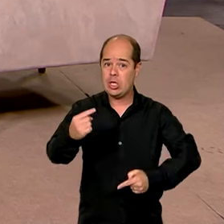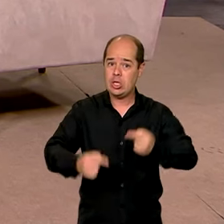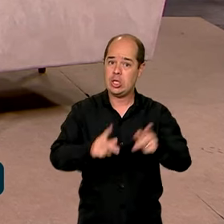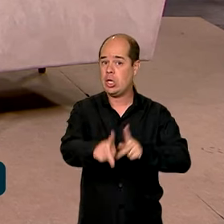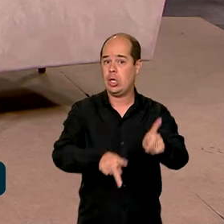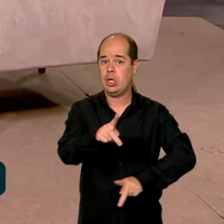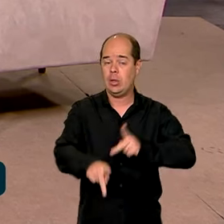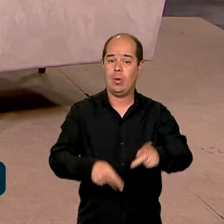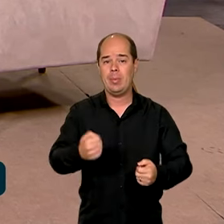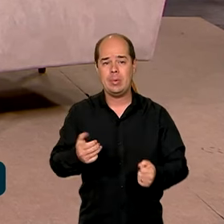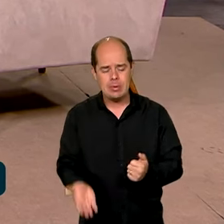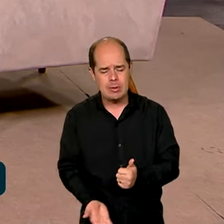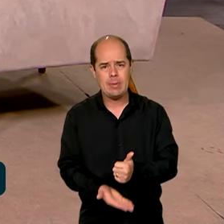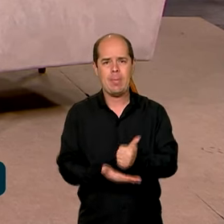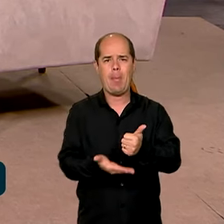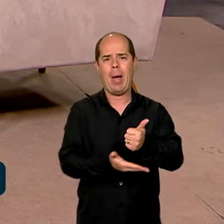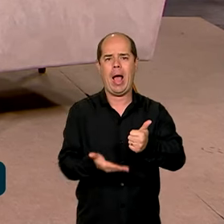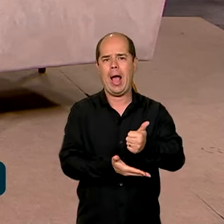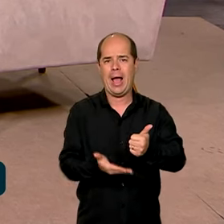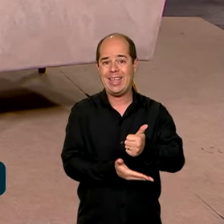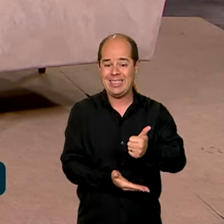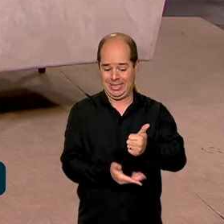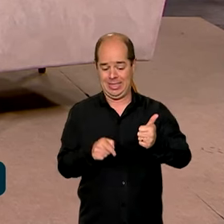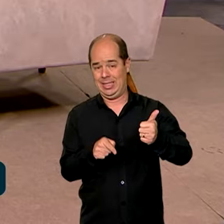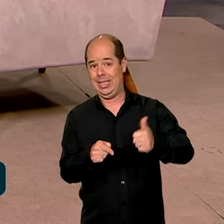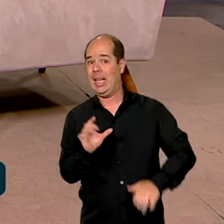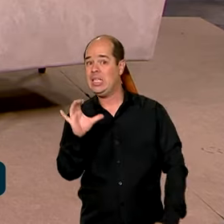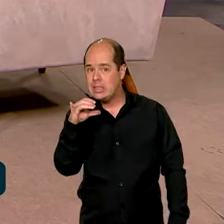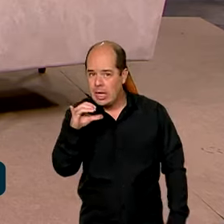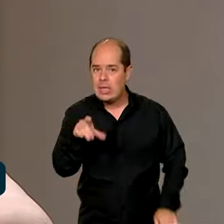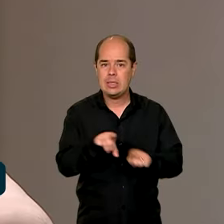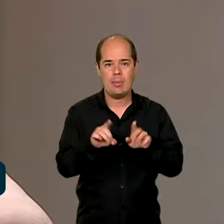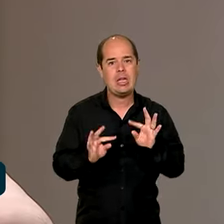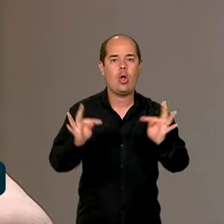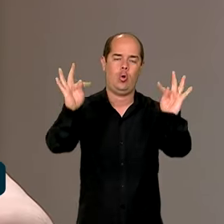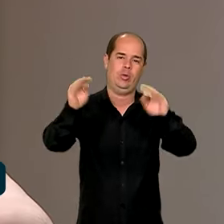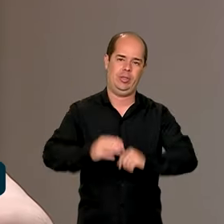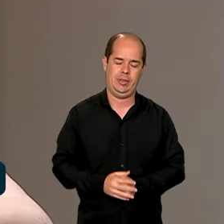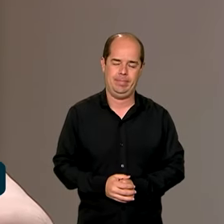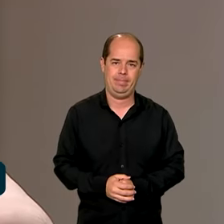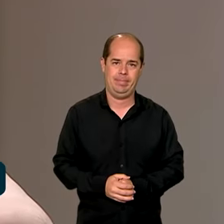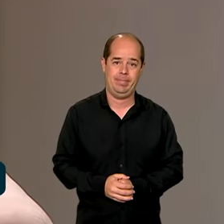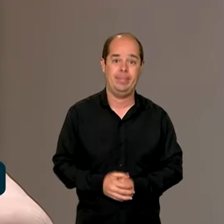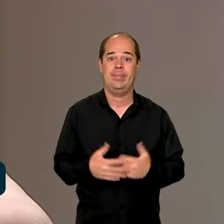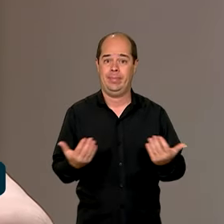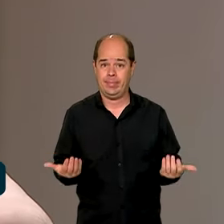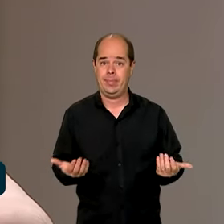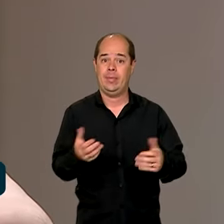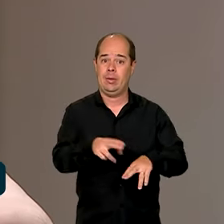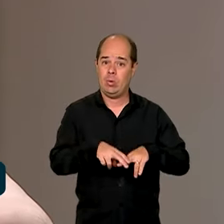no nosso desenvolvimento científico e tecnológico. E para isso é preciso que a